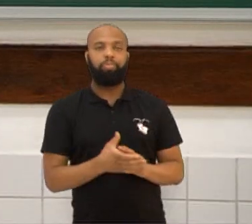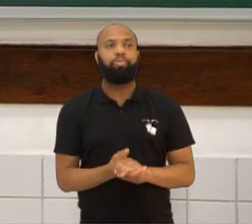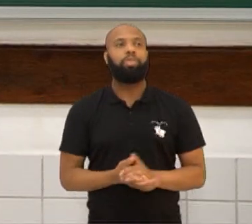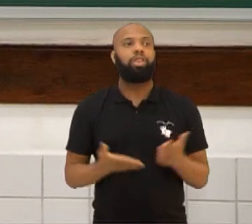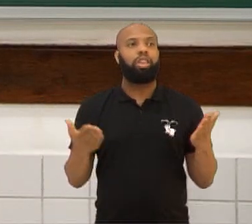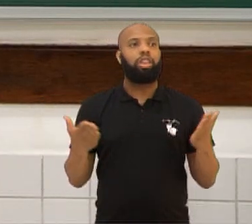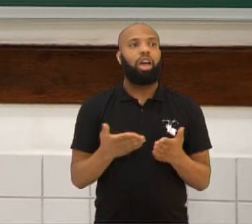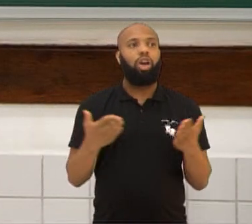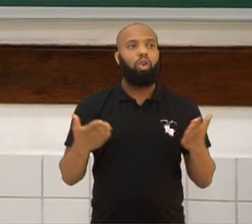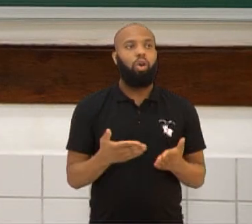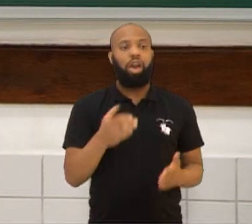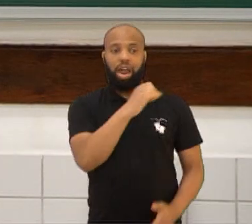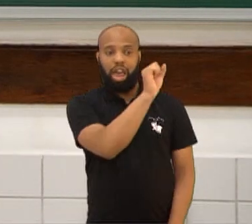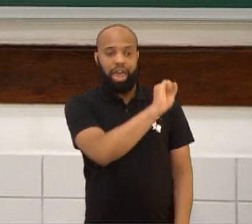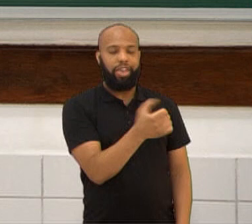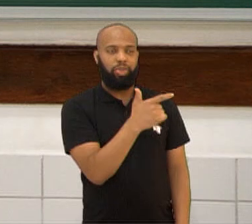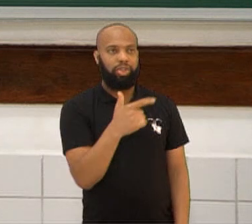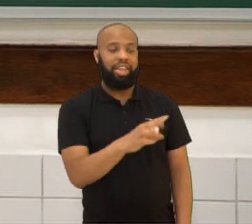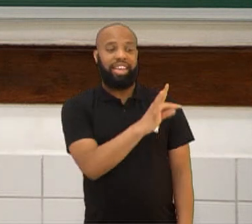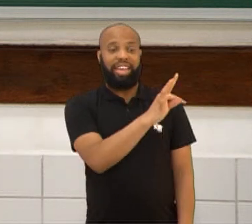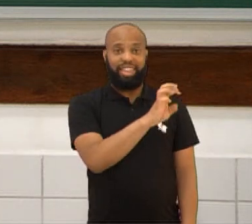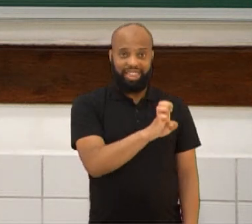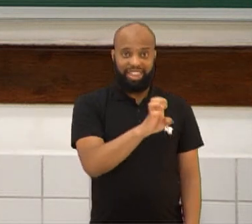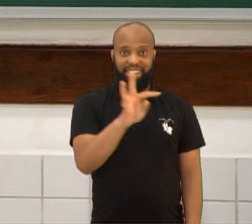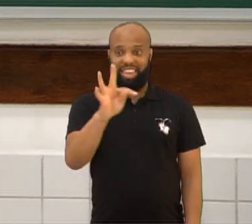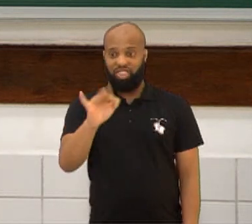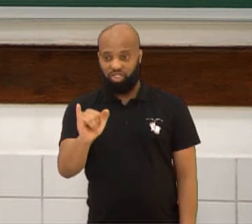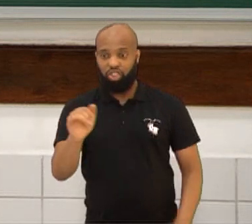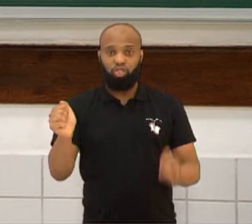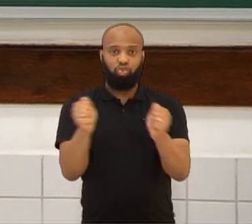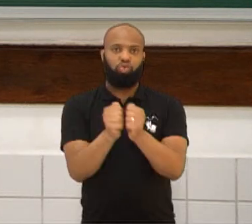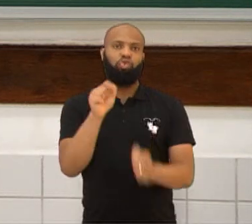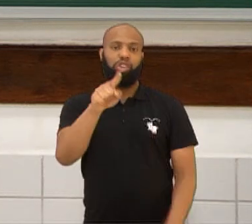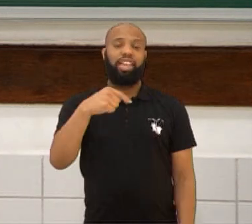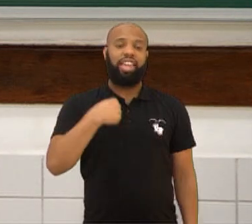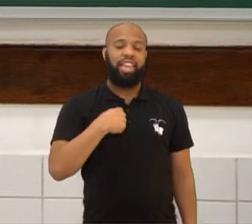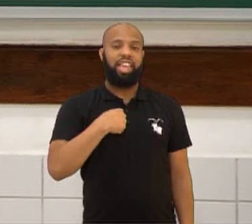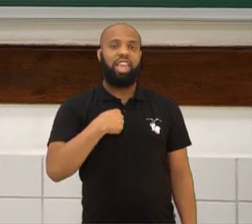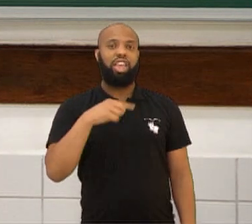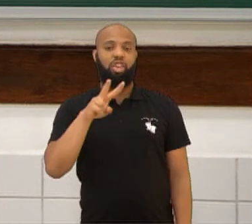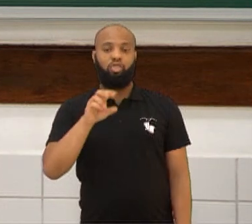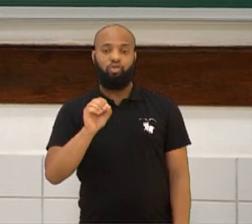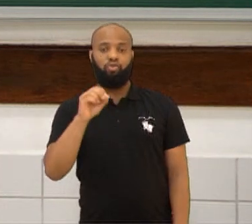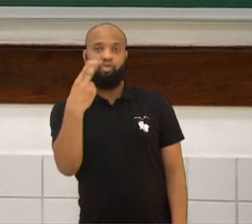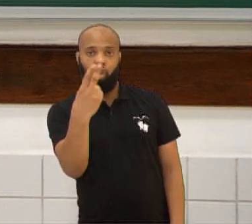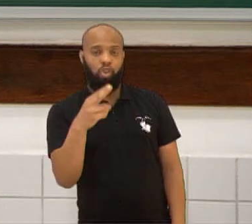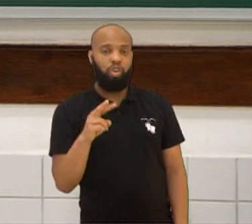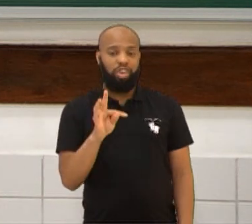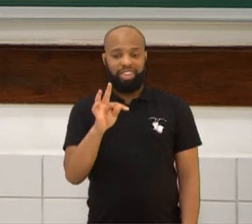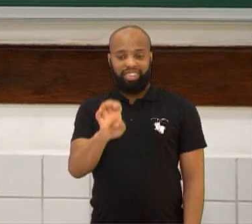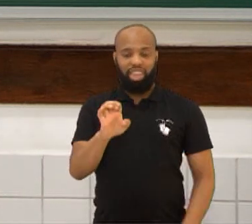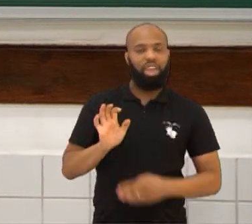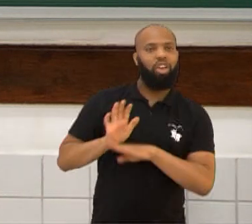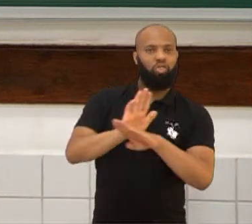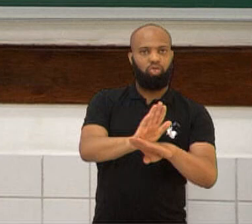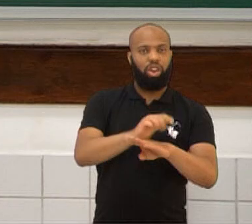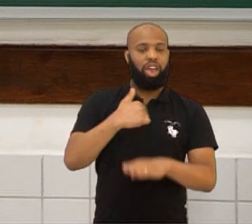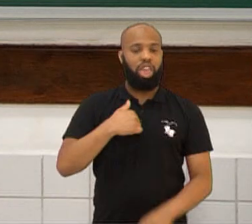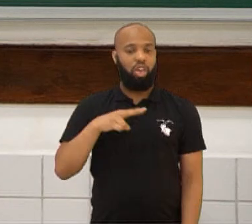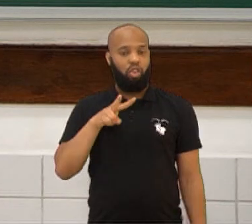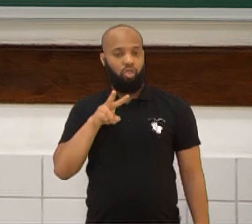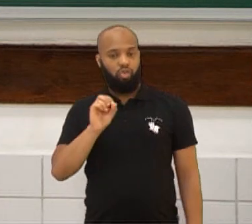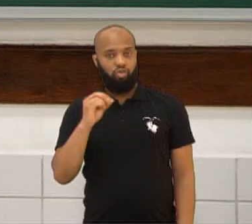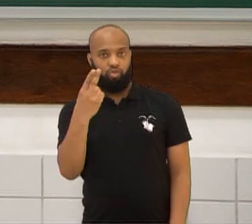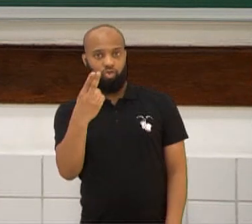Singular. Te, ti, contigo. Eu vou te ajudar. Eu vou contigo, ok?